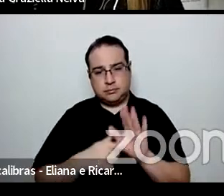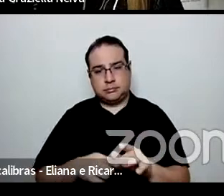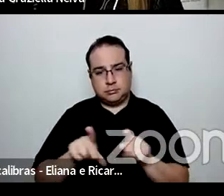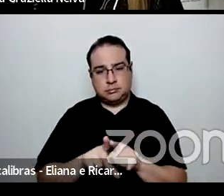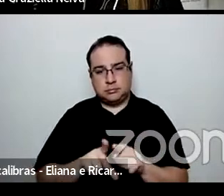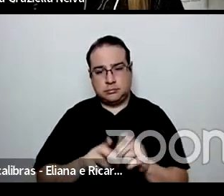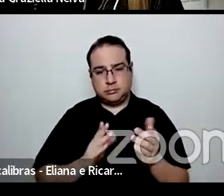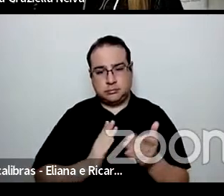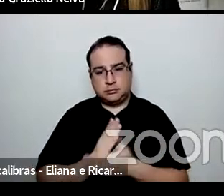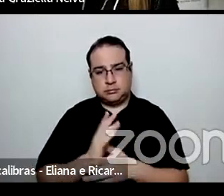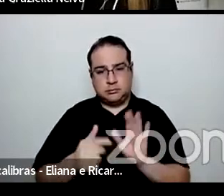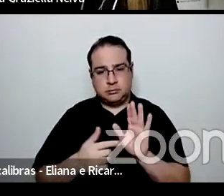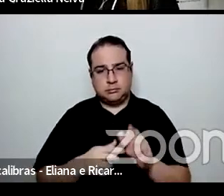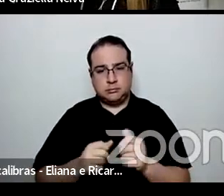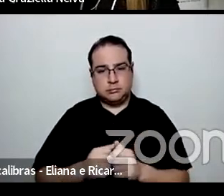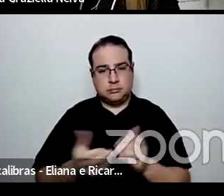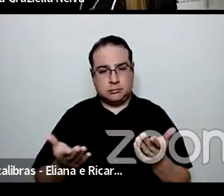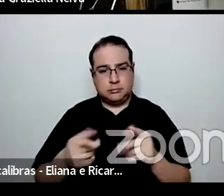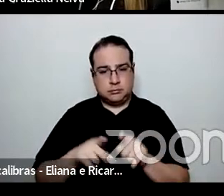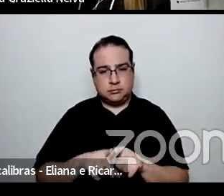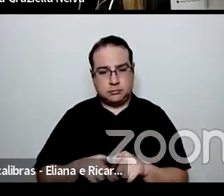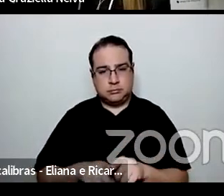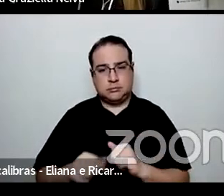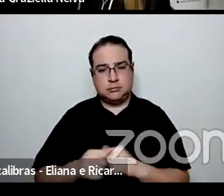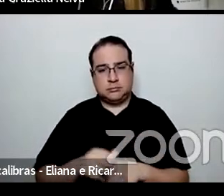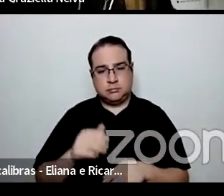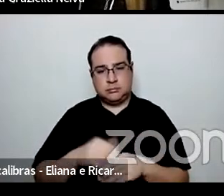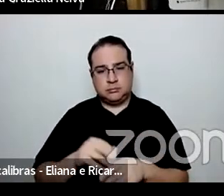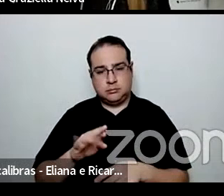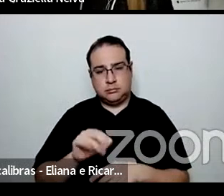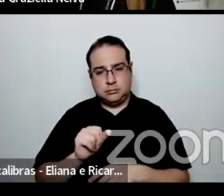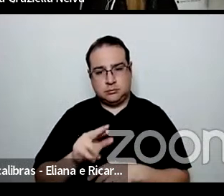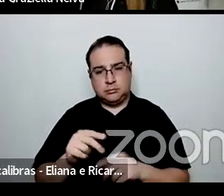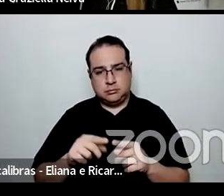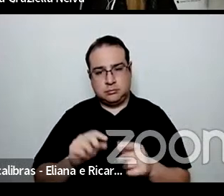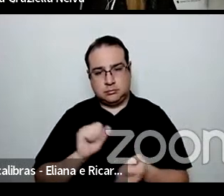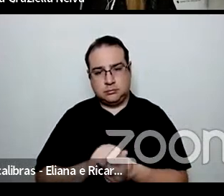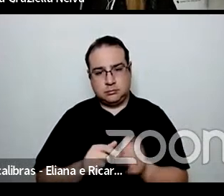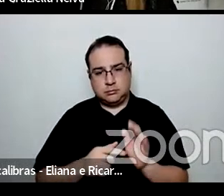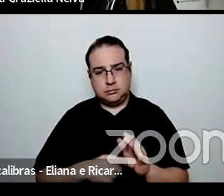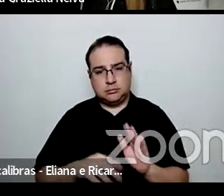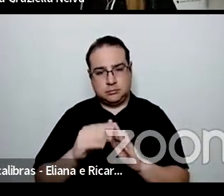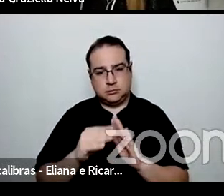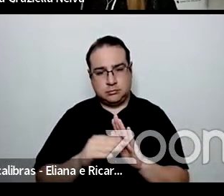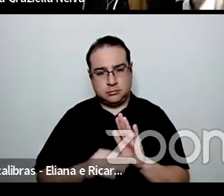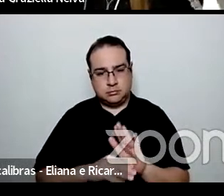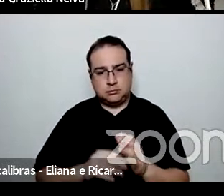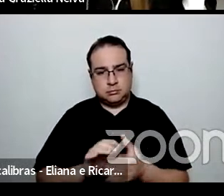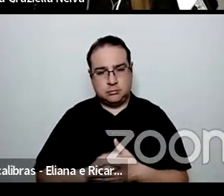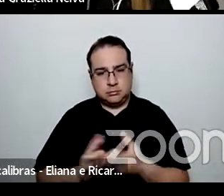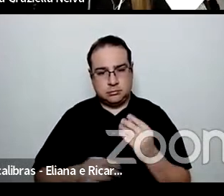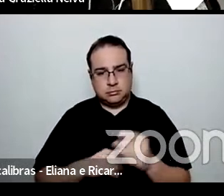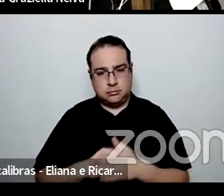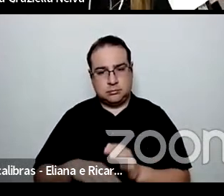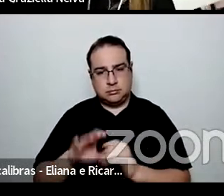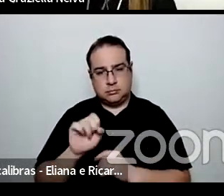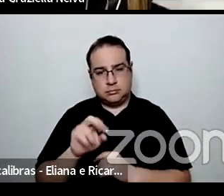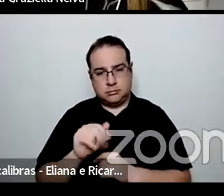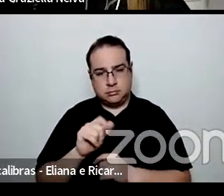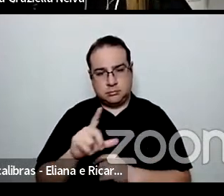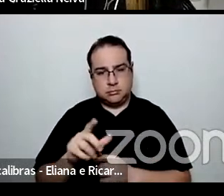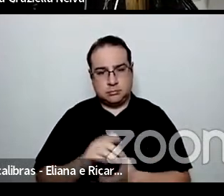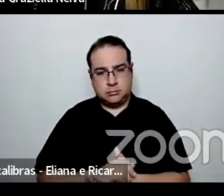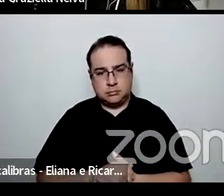provimento ao presente recurso nos termos do voto do relator em conformidade com o parecer do Ministério Público eleitoral